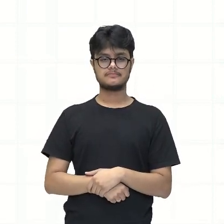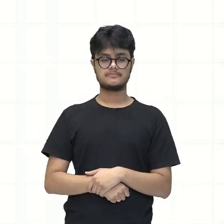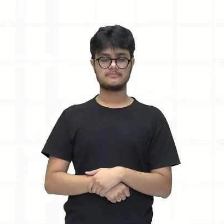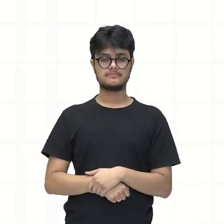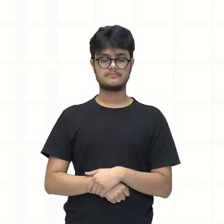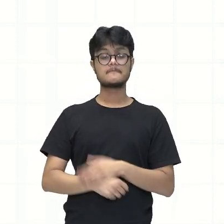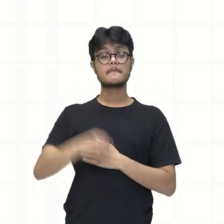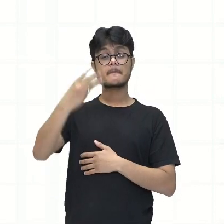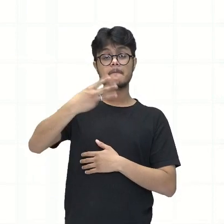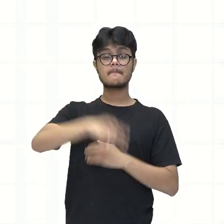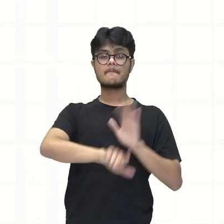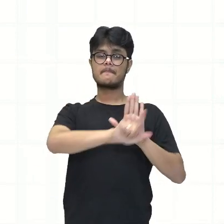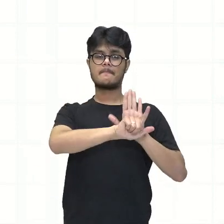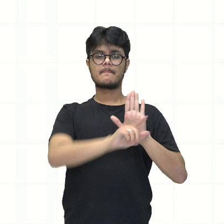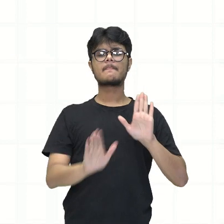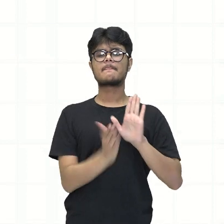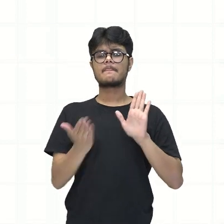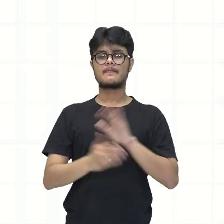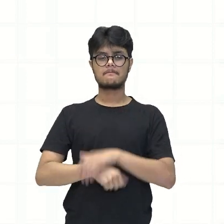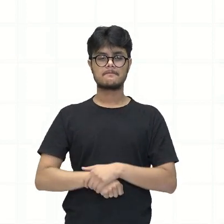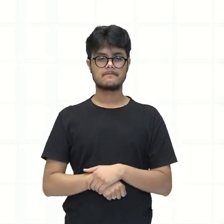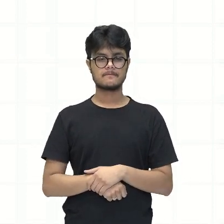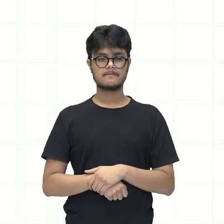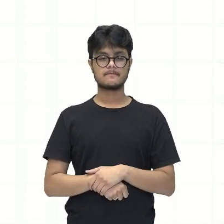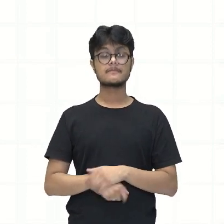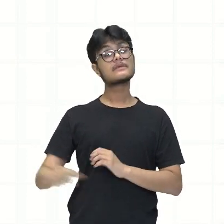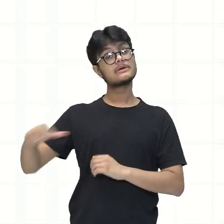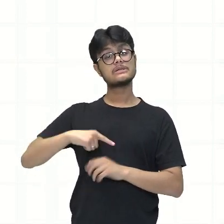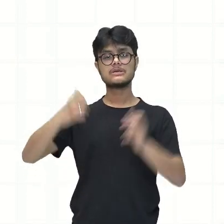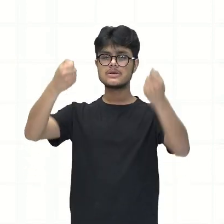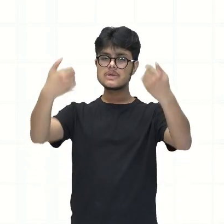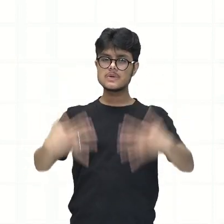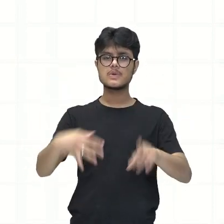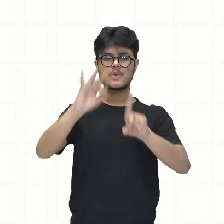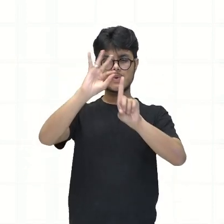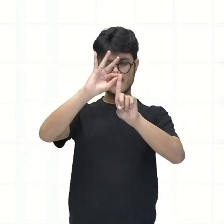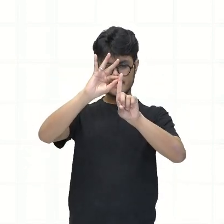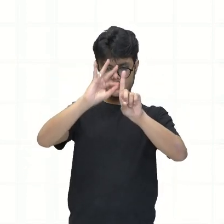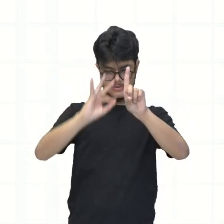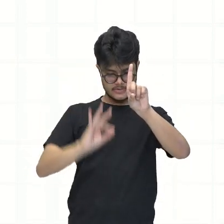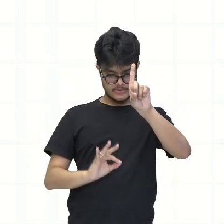a terceira lei ela fala sobre a escala